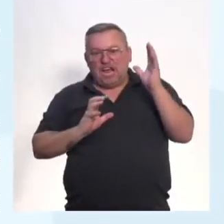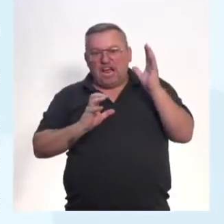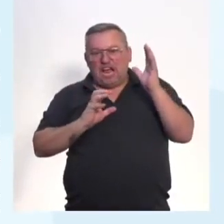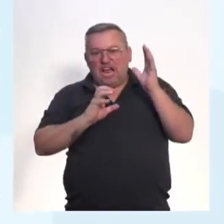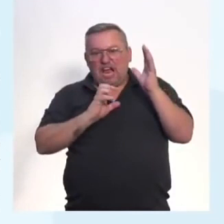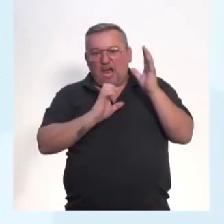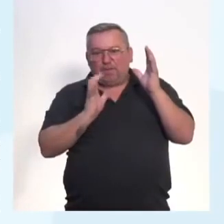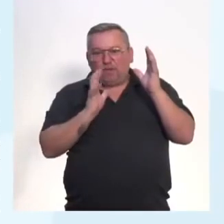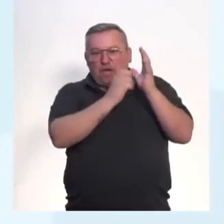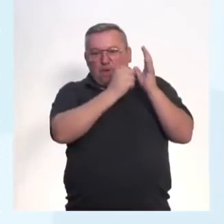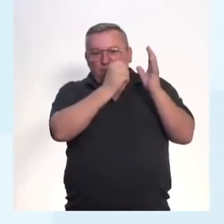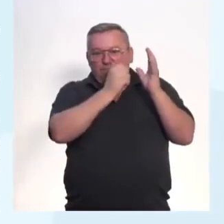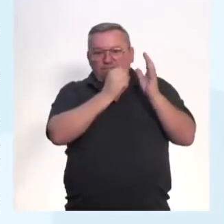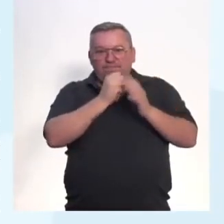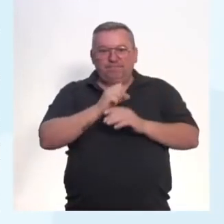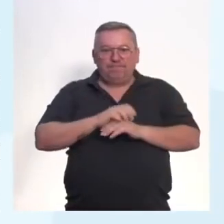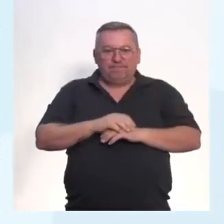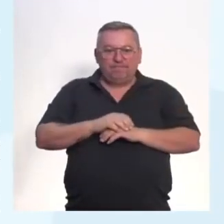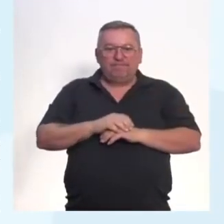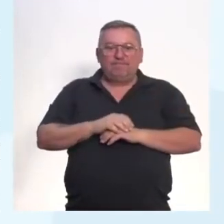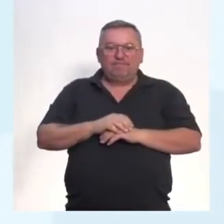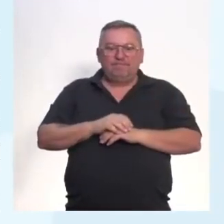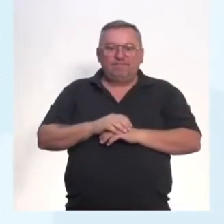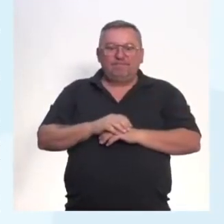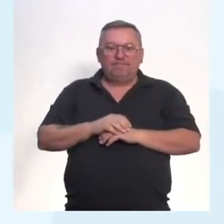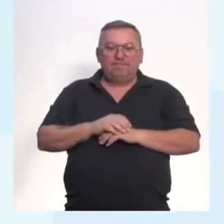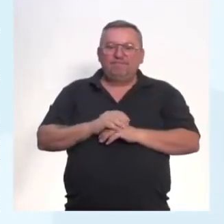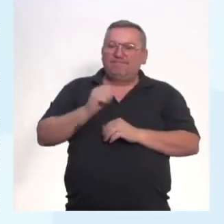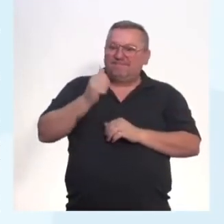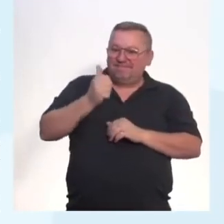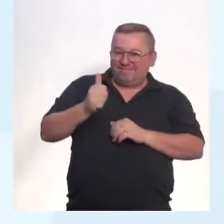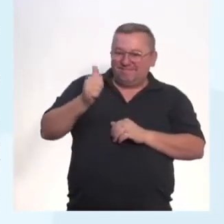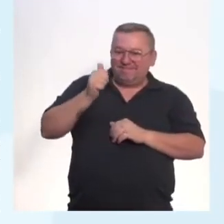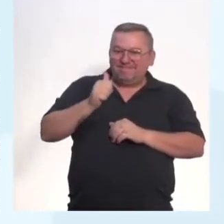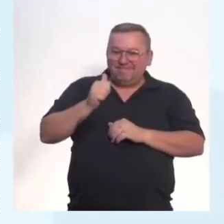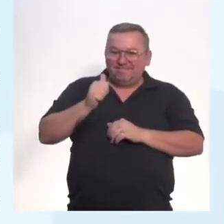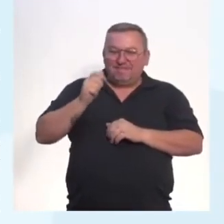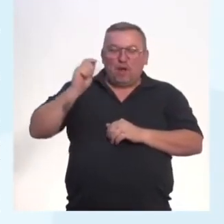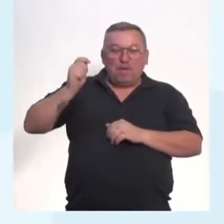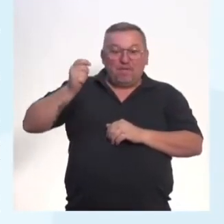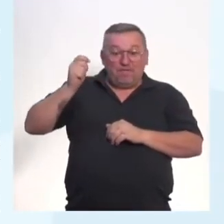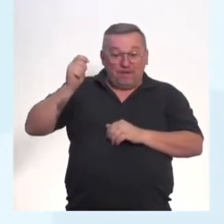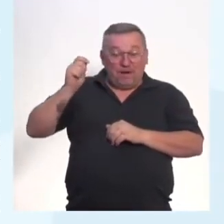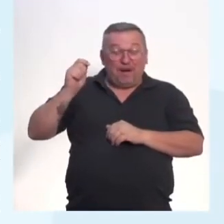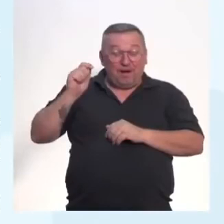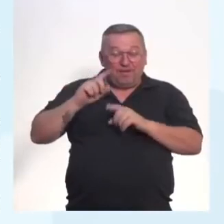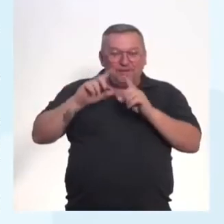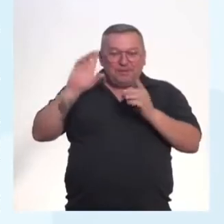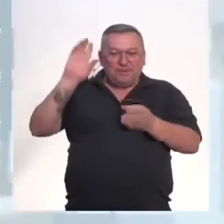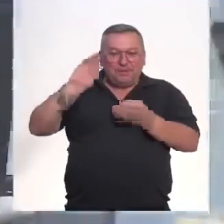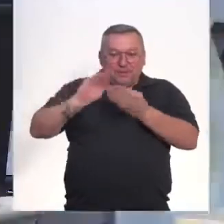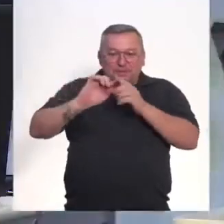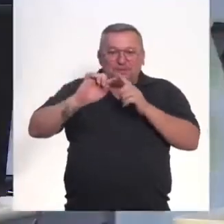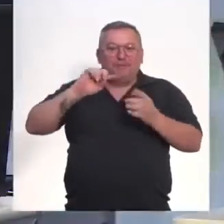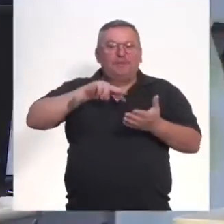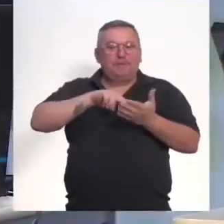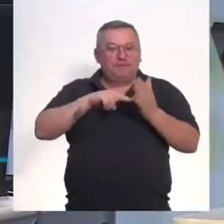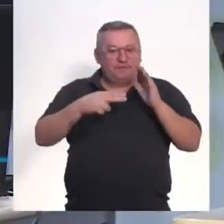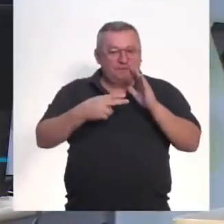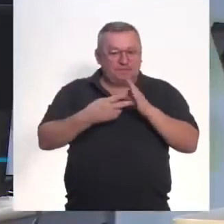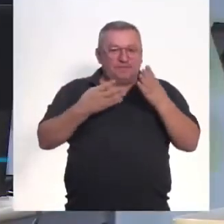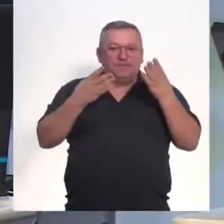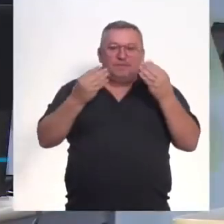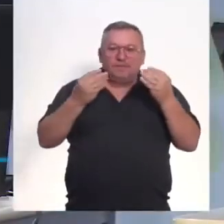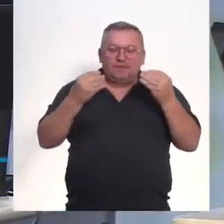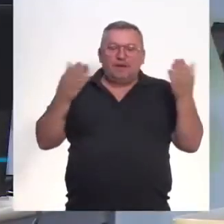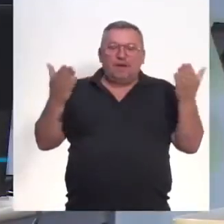aranha minúscula. Muito bem, é uma fábula bem curtinha, mas que tem muito significado. Então a gente